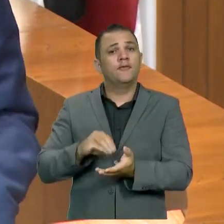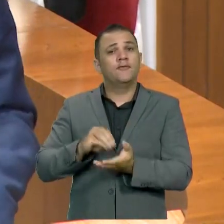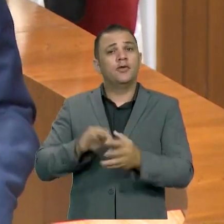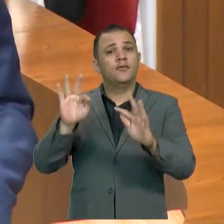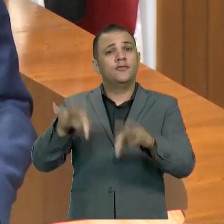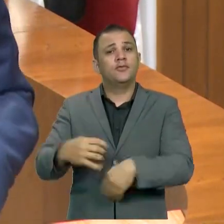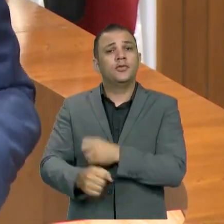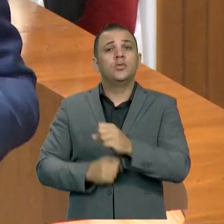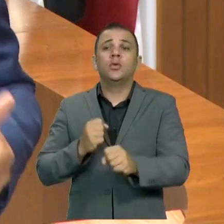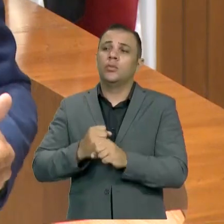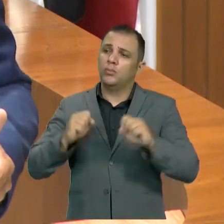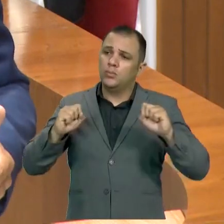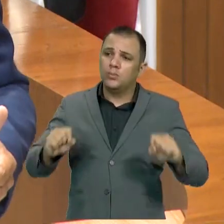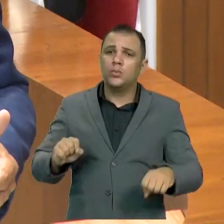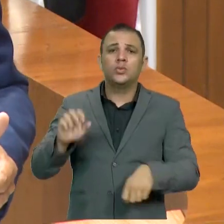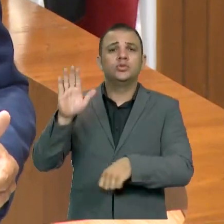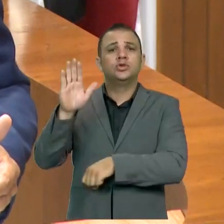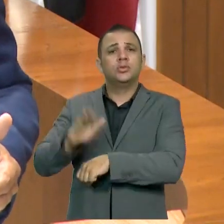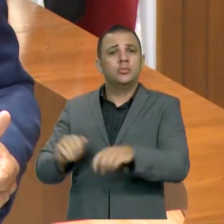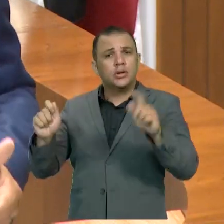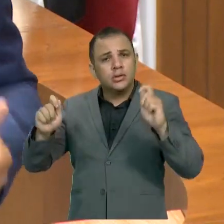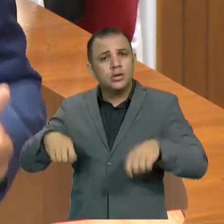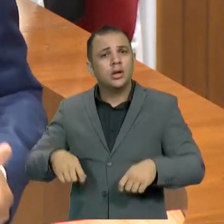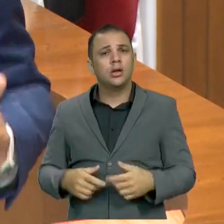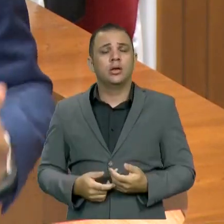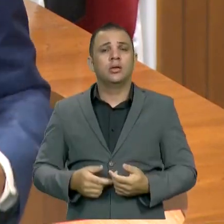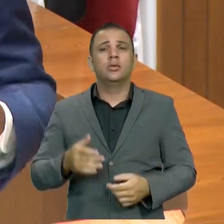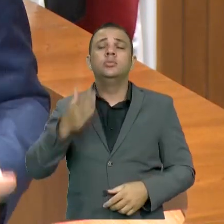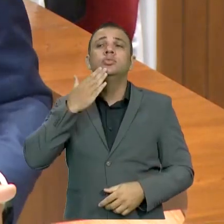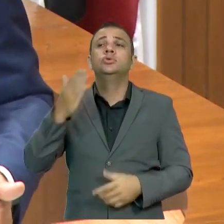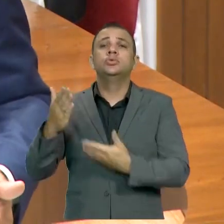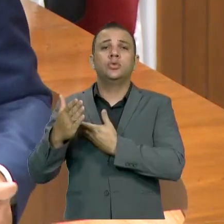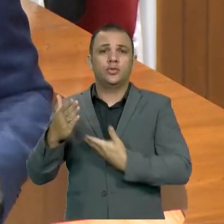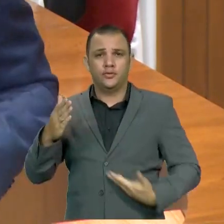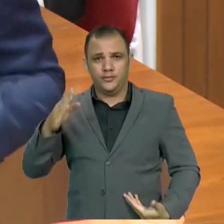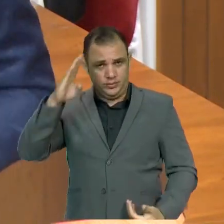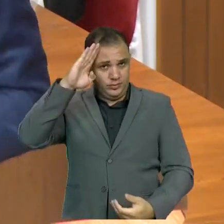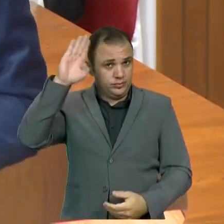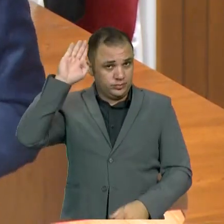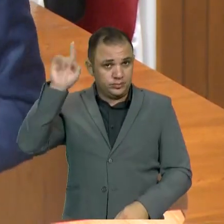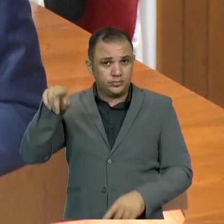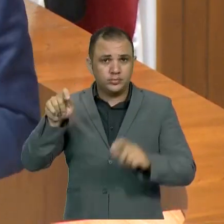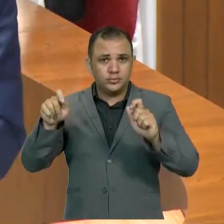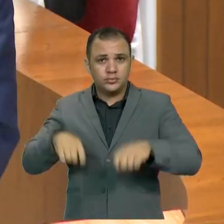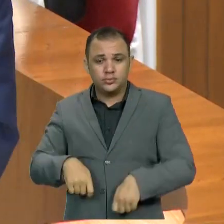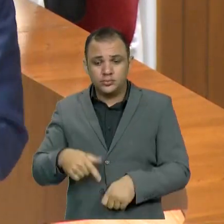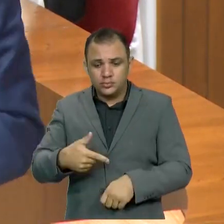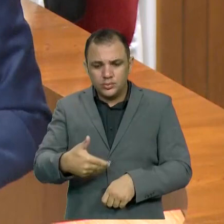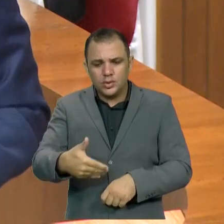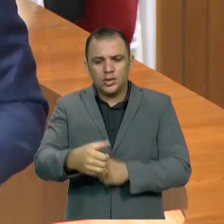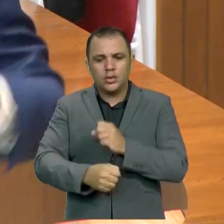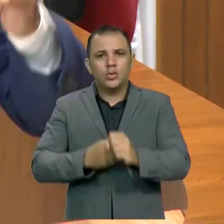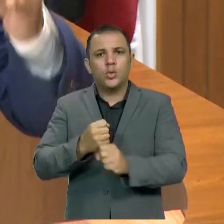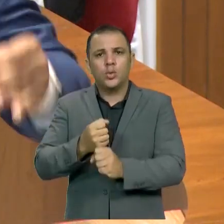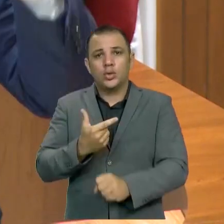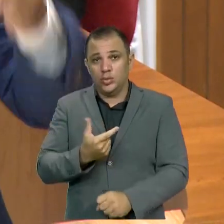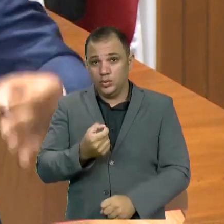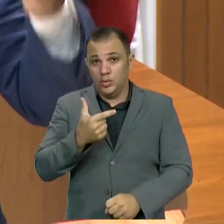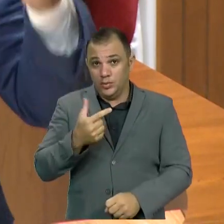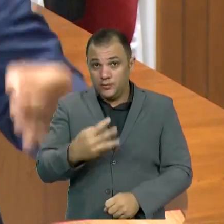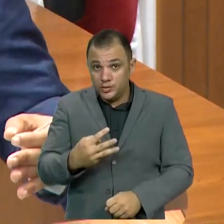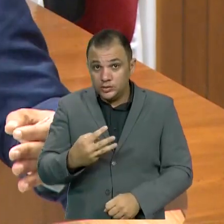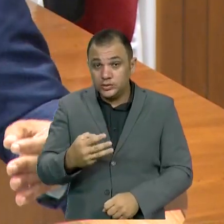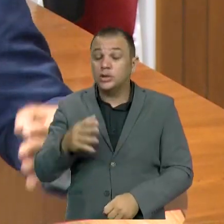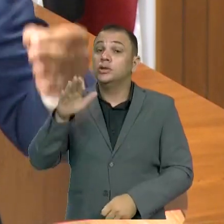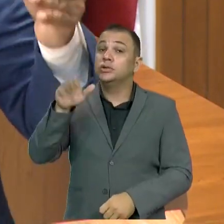Estado, governador Carlos Brandão, para que possa nomear ainda, no ano de 2023, pelo